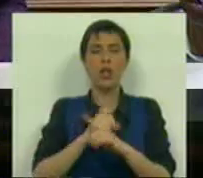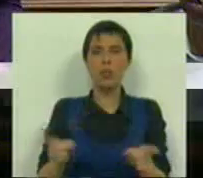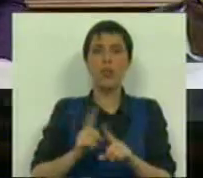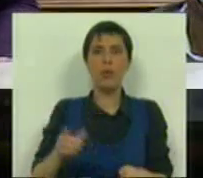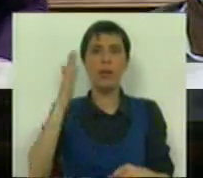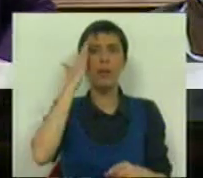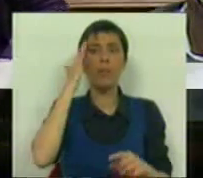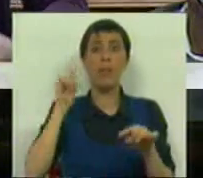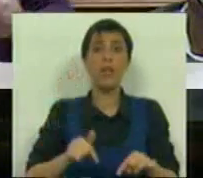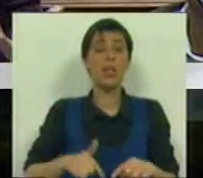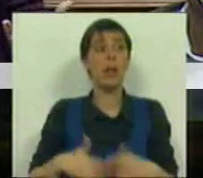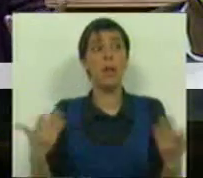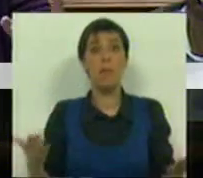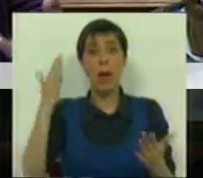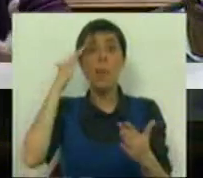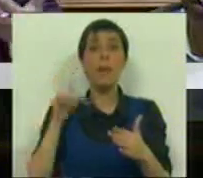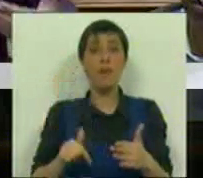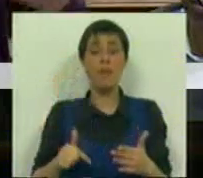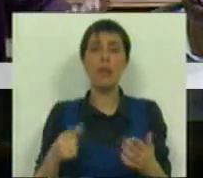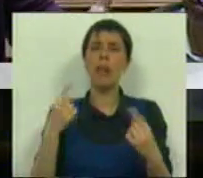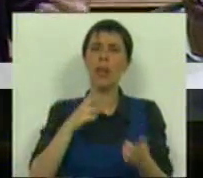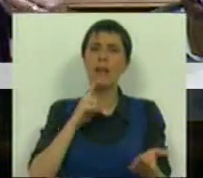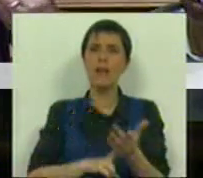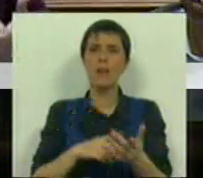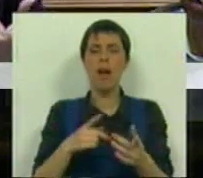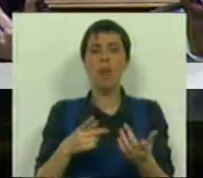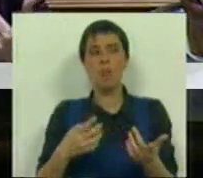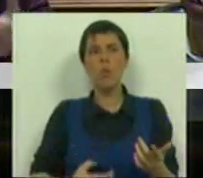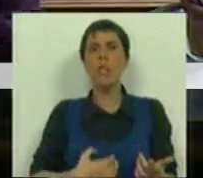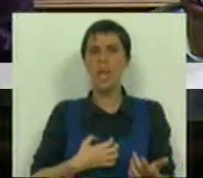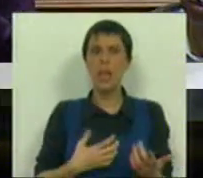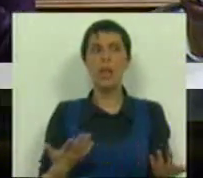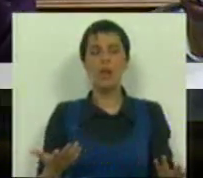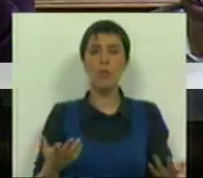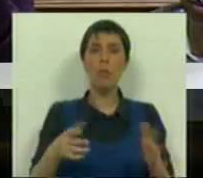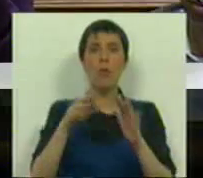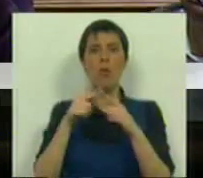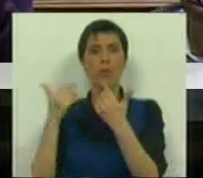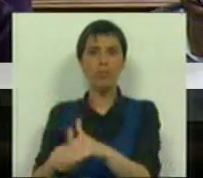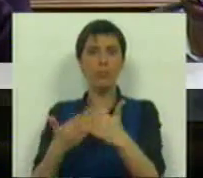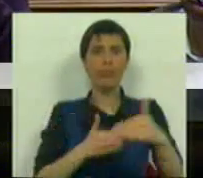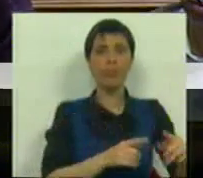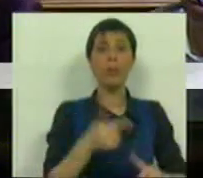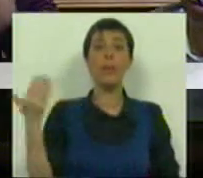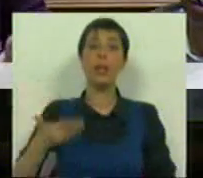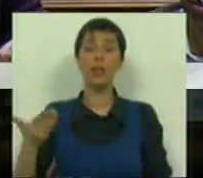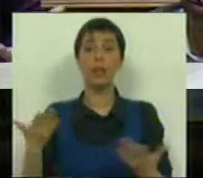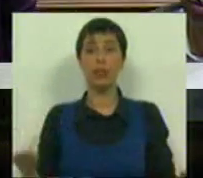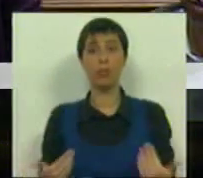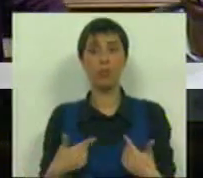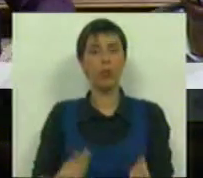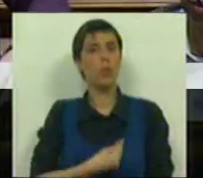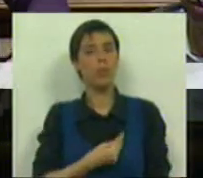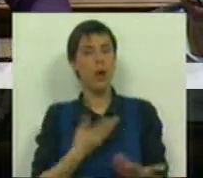proibições previstas aqui têm, de facto, uma extensão em termos de condicionamento de direitos que